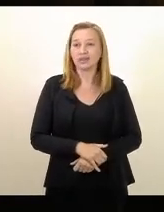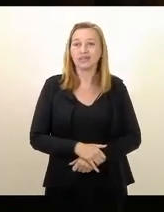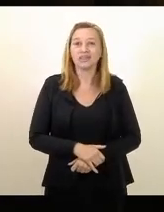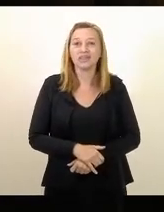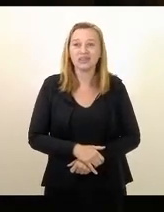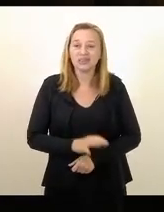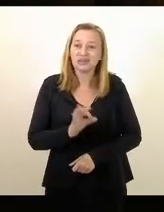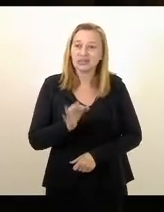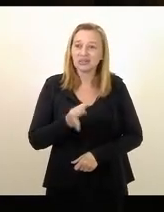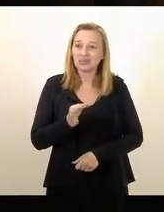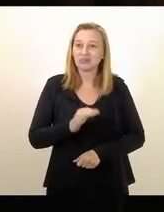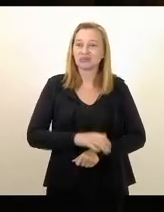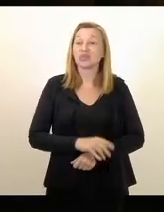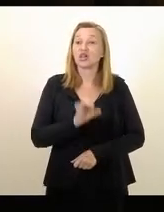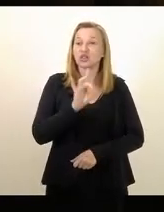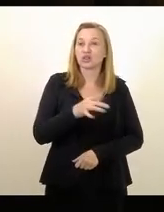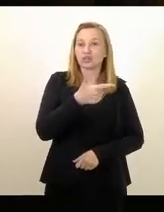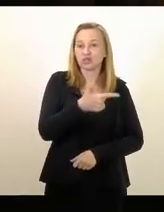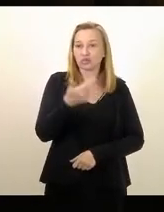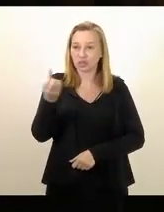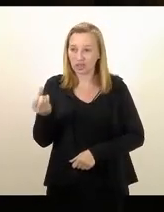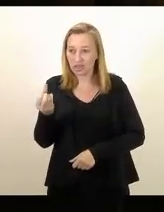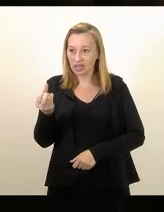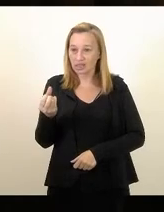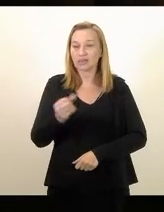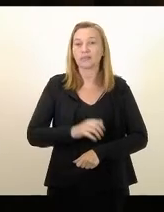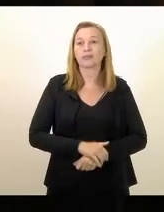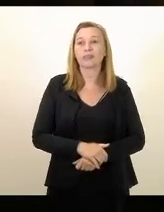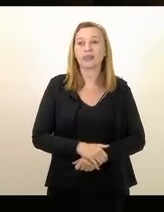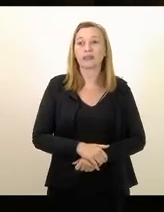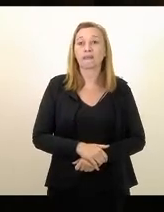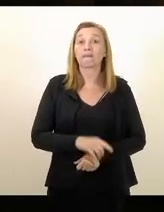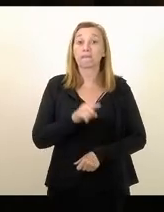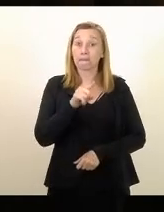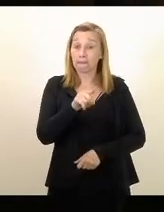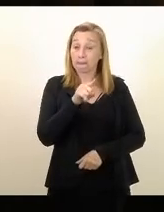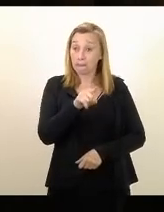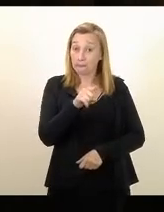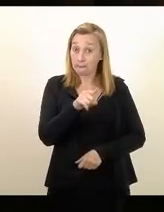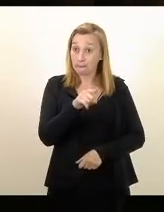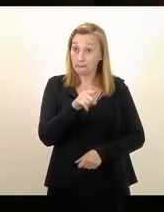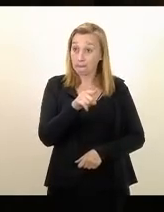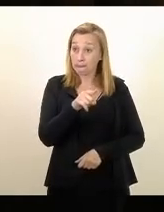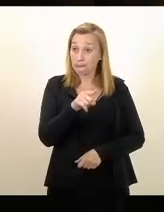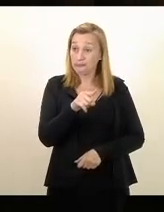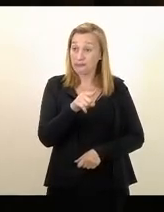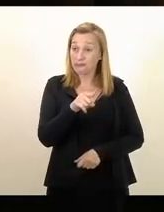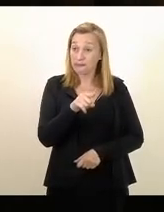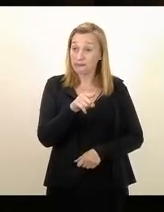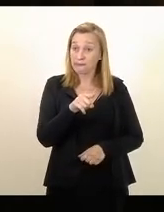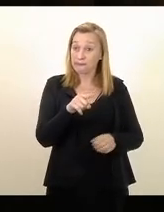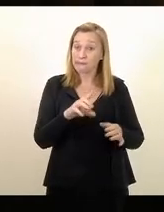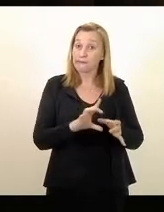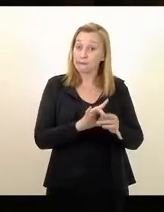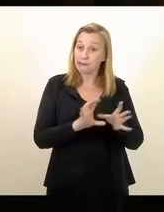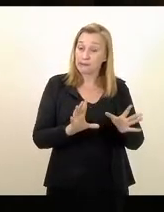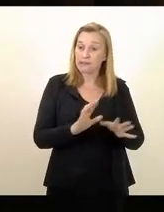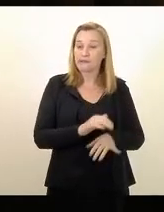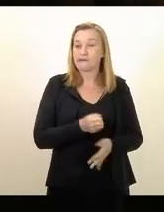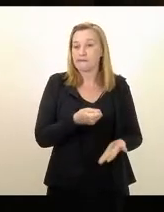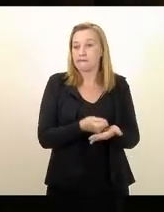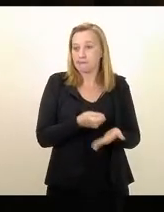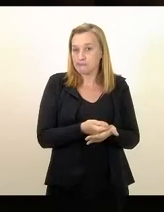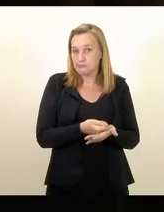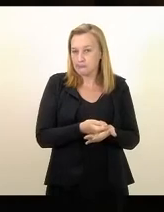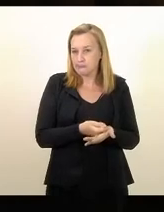só em 2016 portanto que esse mandamento constitucional passou a viger ora